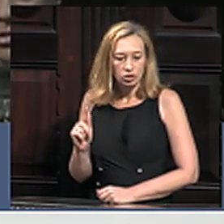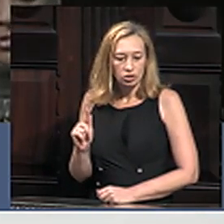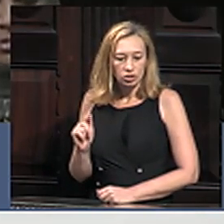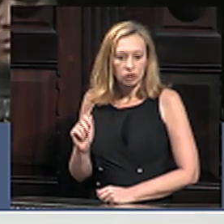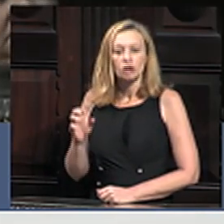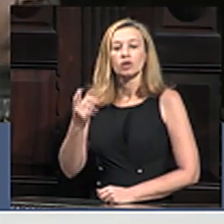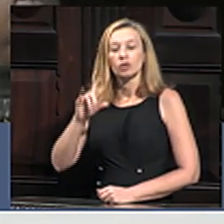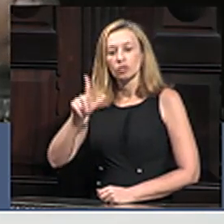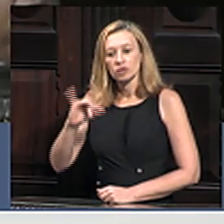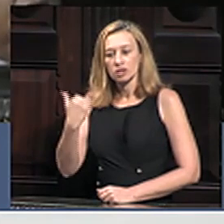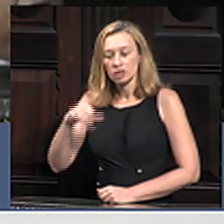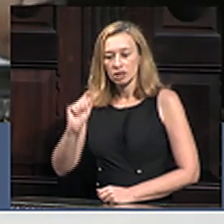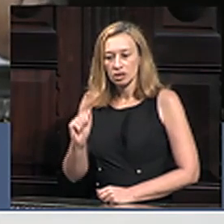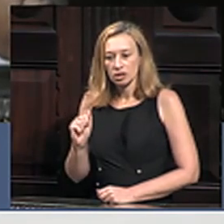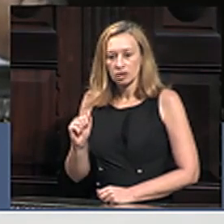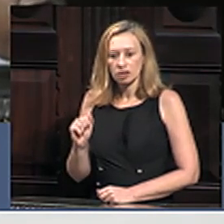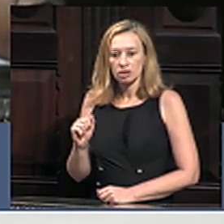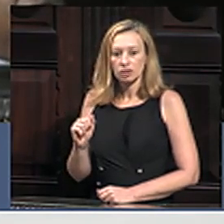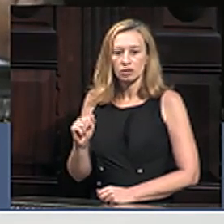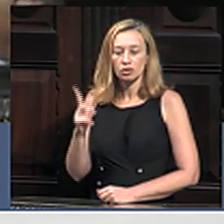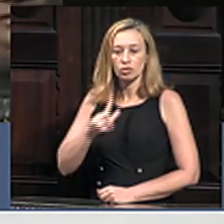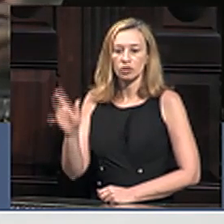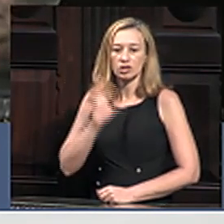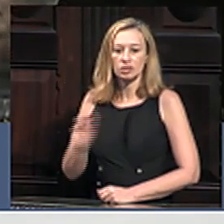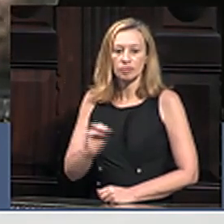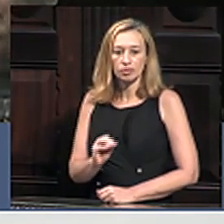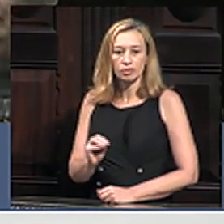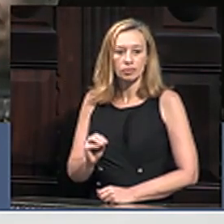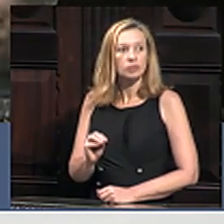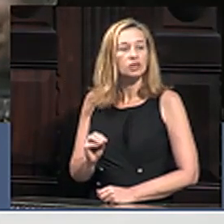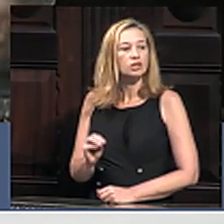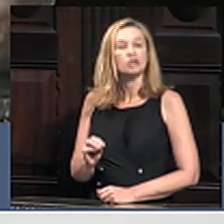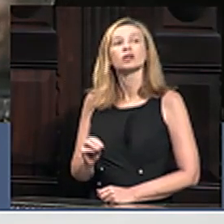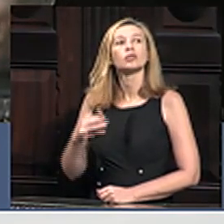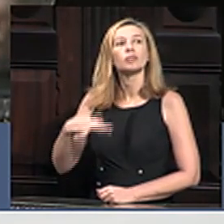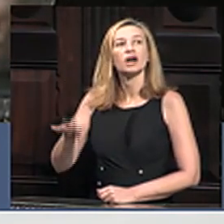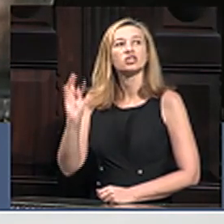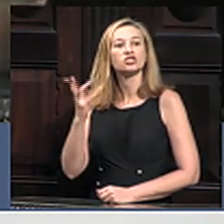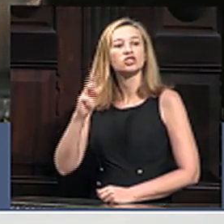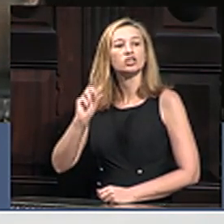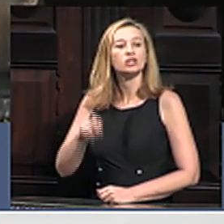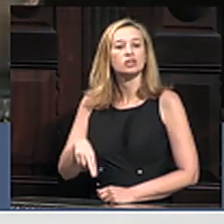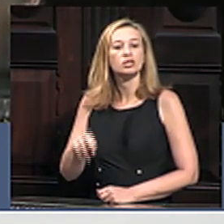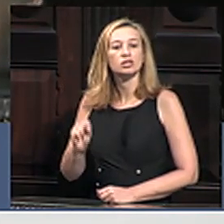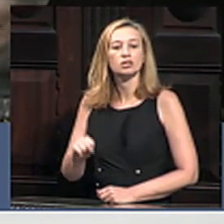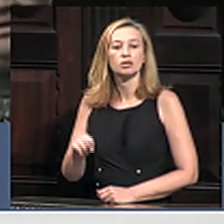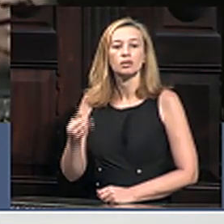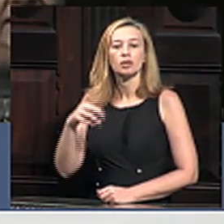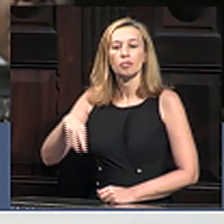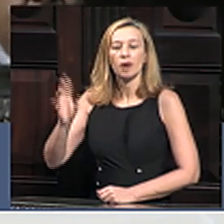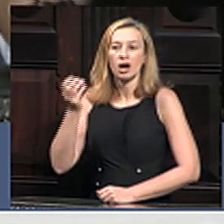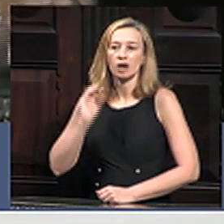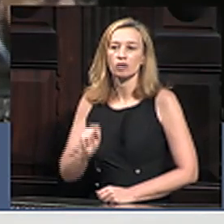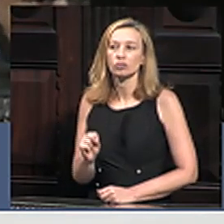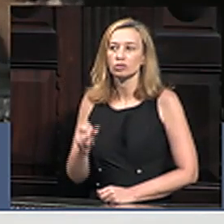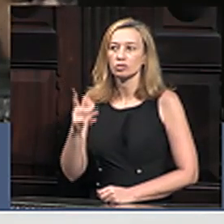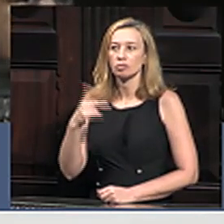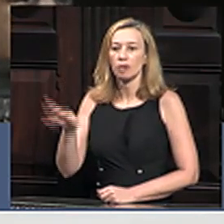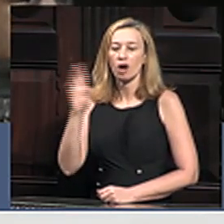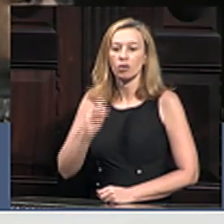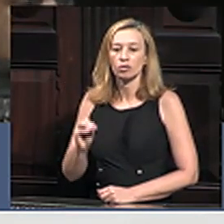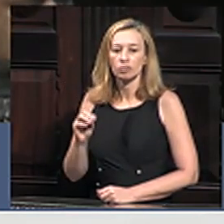Lucinha, deputado Luiz Martins, Márcio Canela, Márcio Pacheco, Marcos Abraão, Marcos Miller, Marcos Vinícius, Paulo